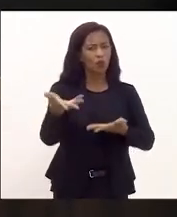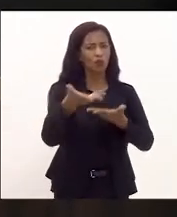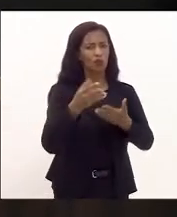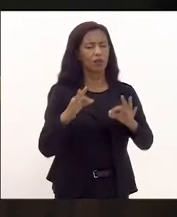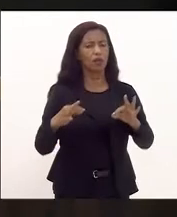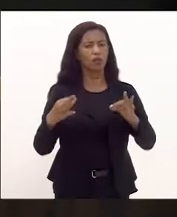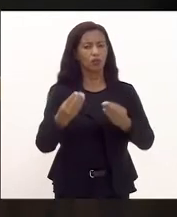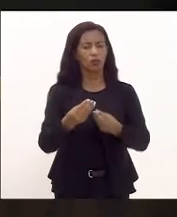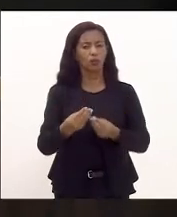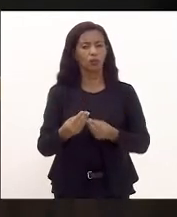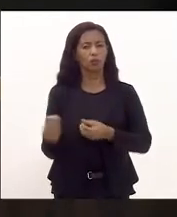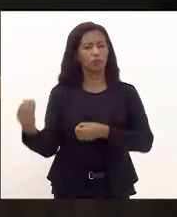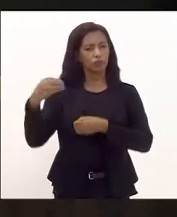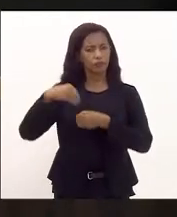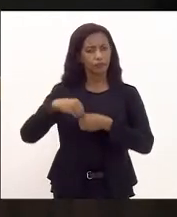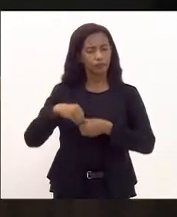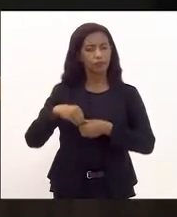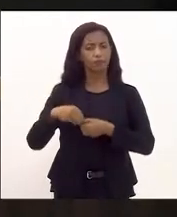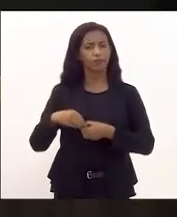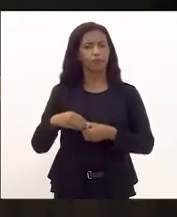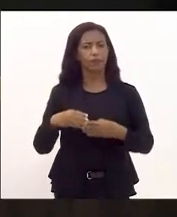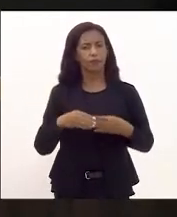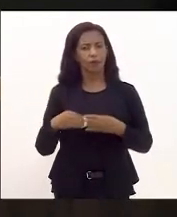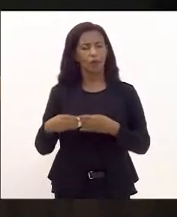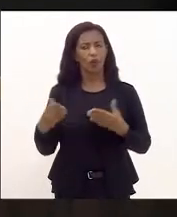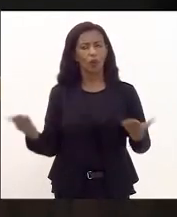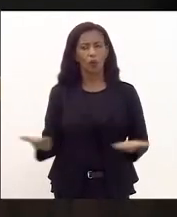que integrassem a frente. Hoje,